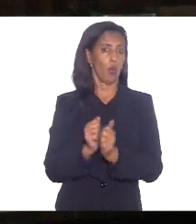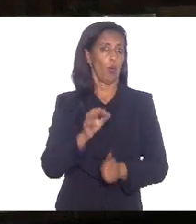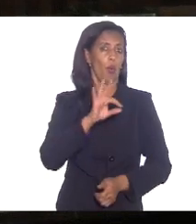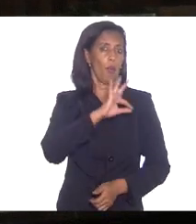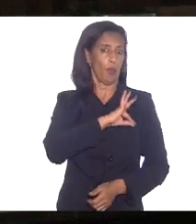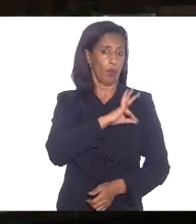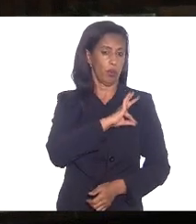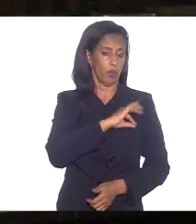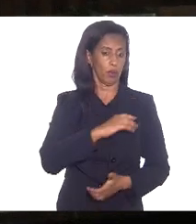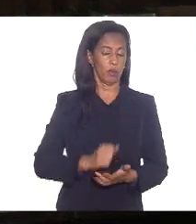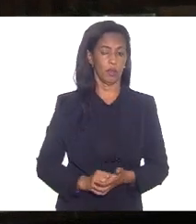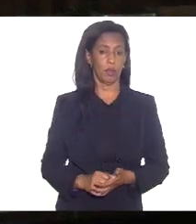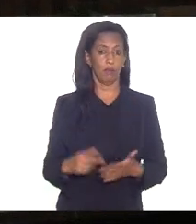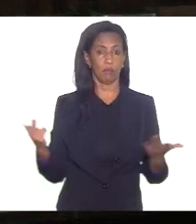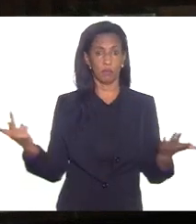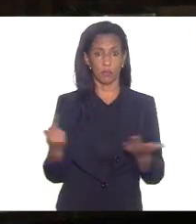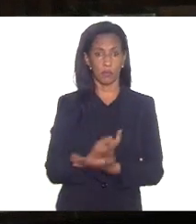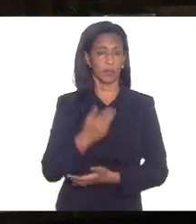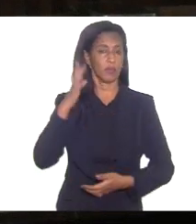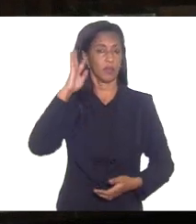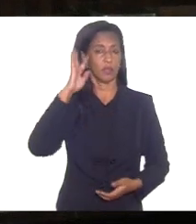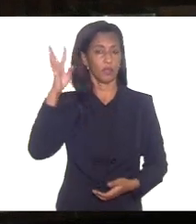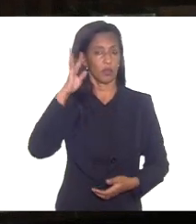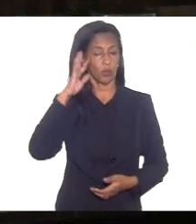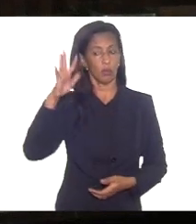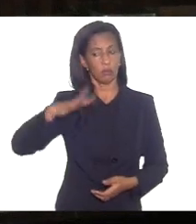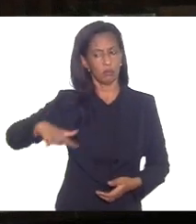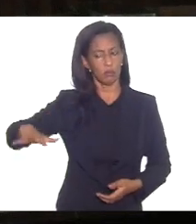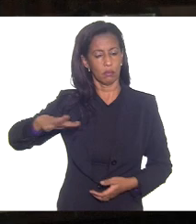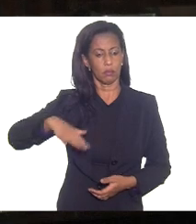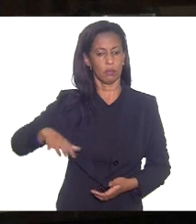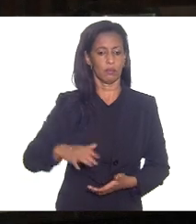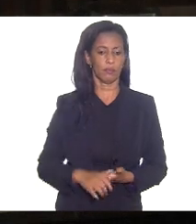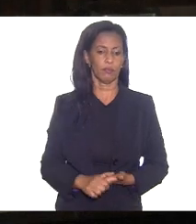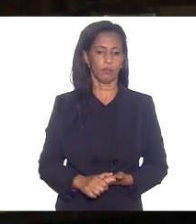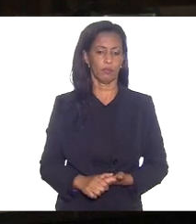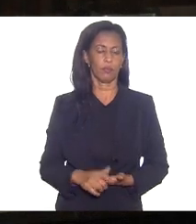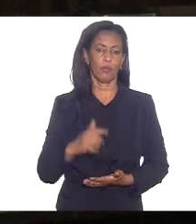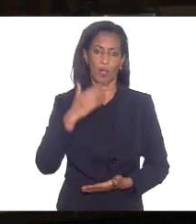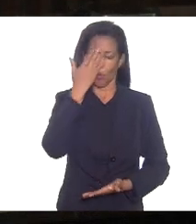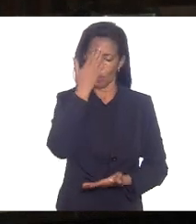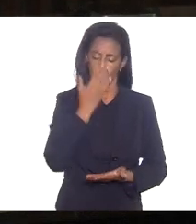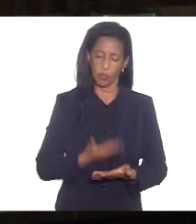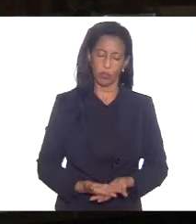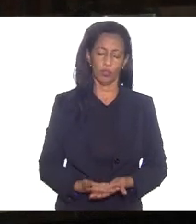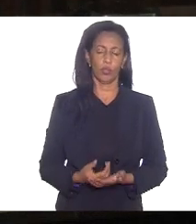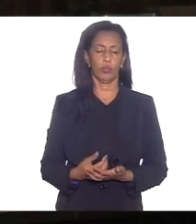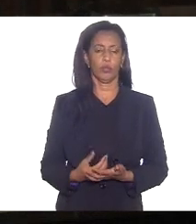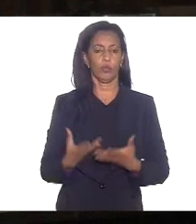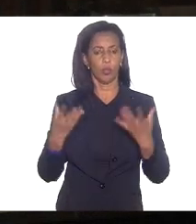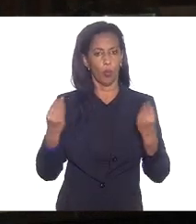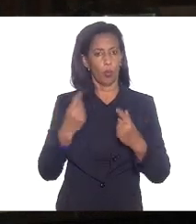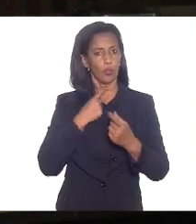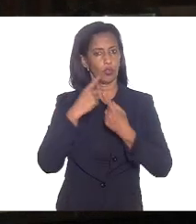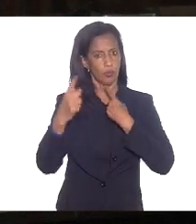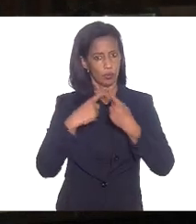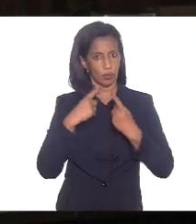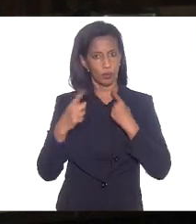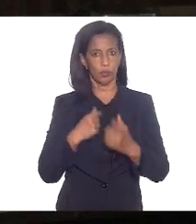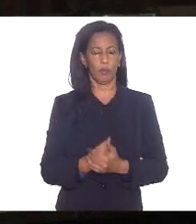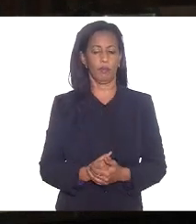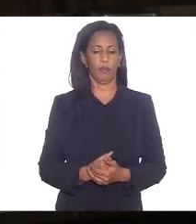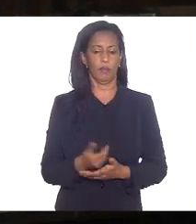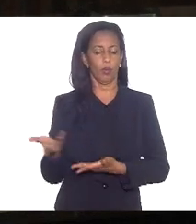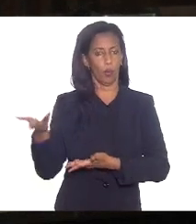penais. Se realizamos esses sonhos deles, eu creio que com muito diálogo e